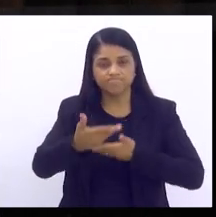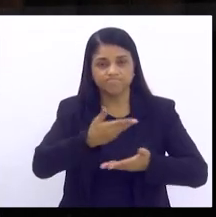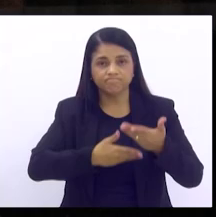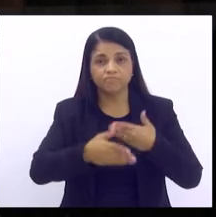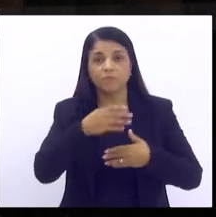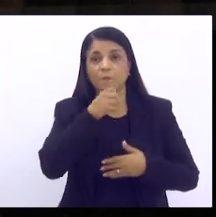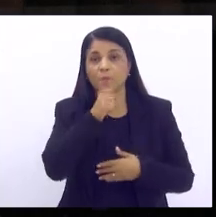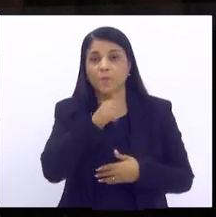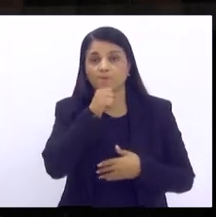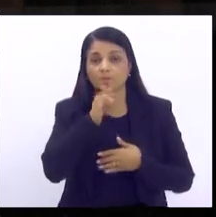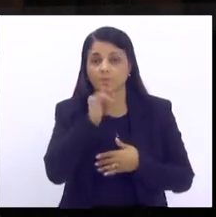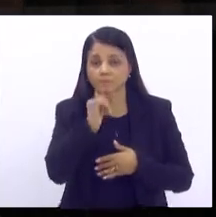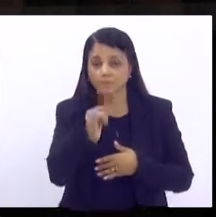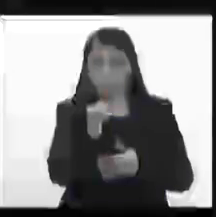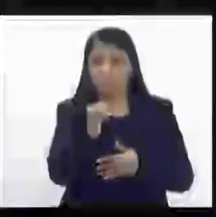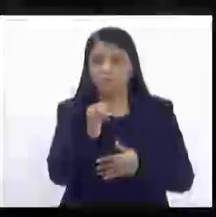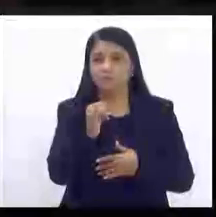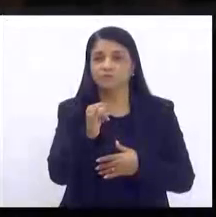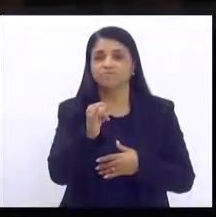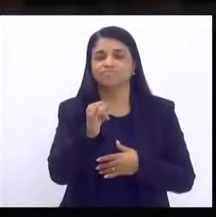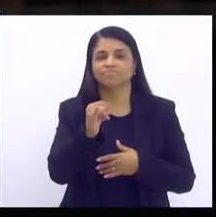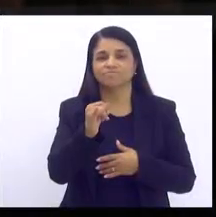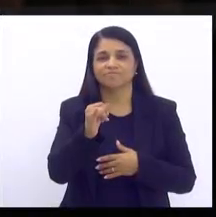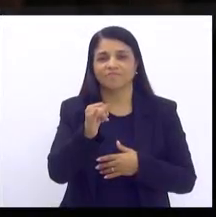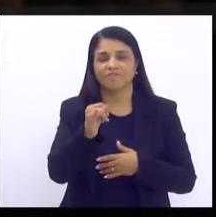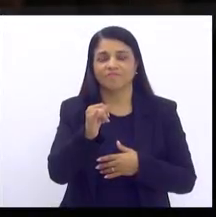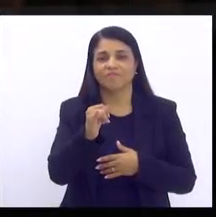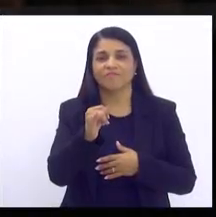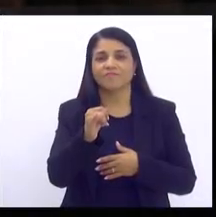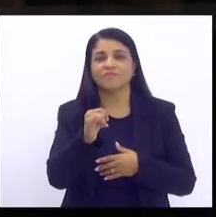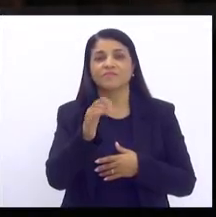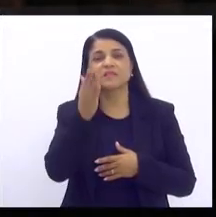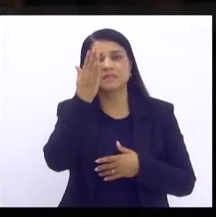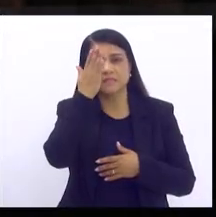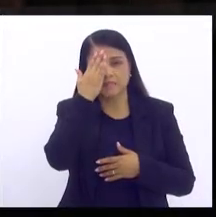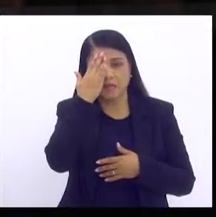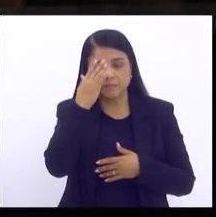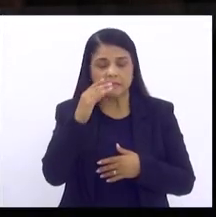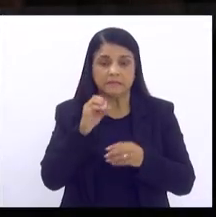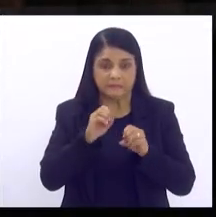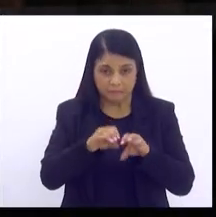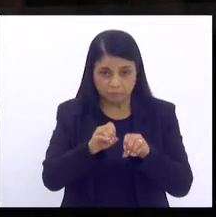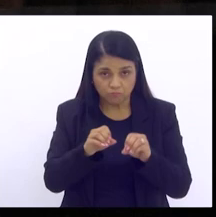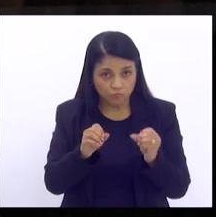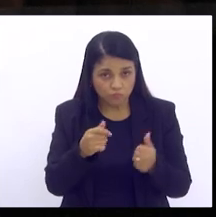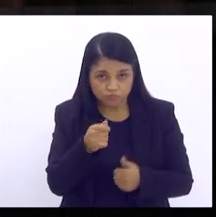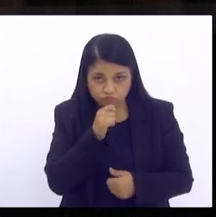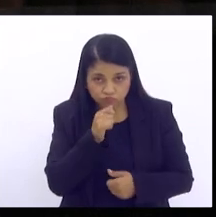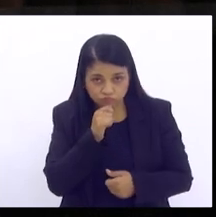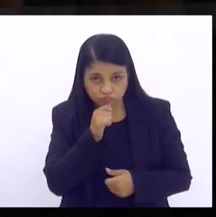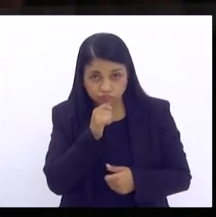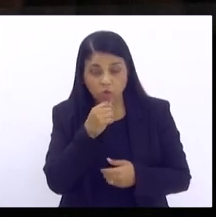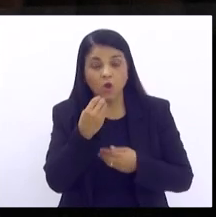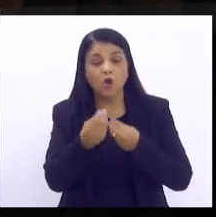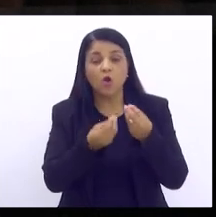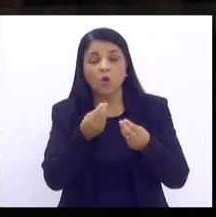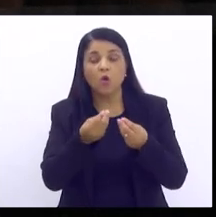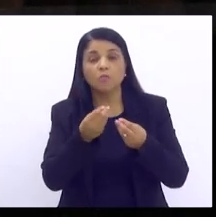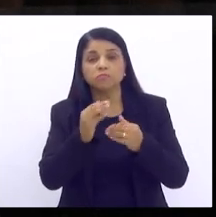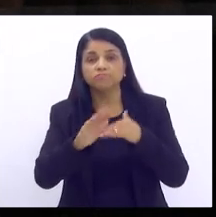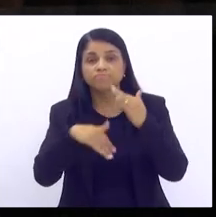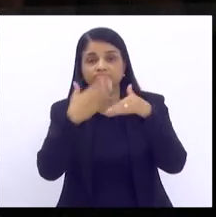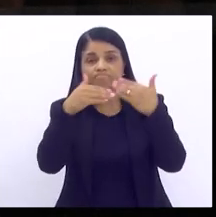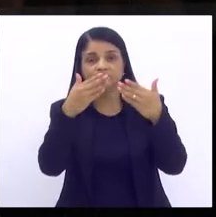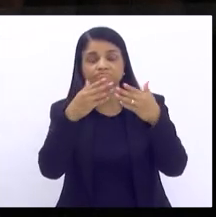Paulo Freire, é nosso patrono da educação. A gente sabe que, sem educação, a gente não faz o Estado, tampouco